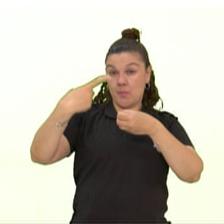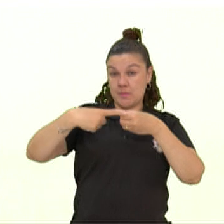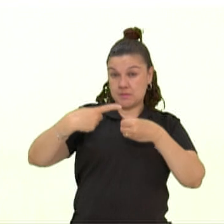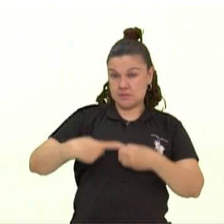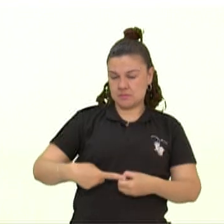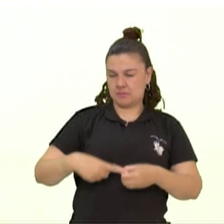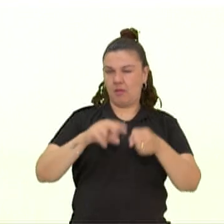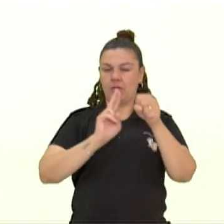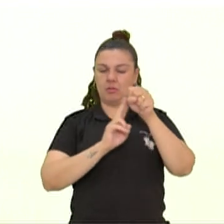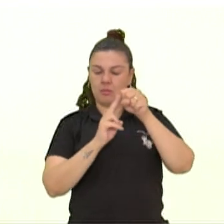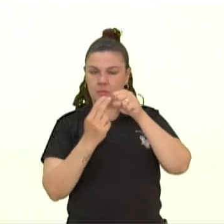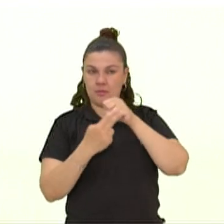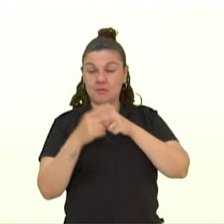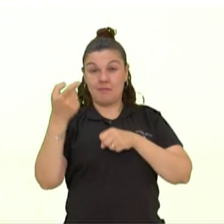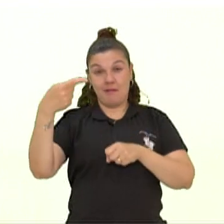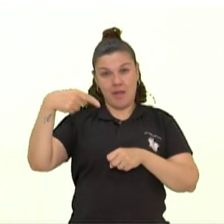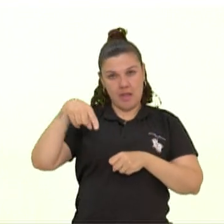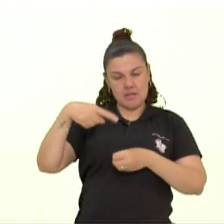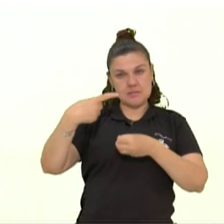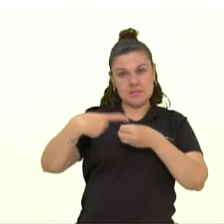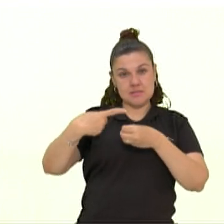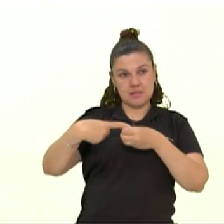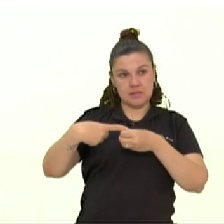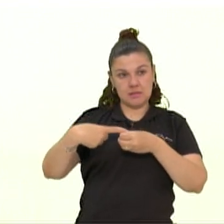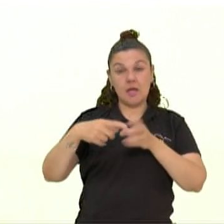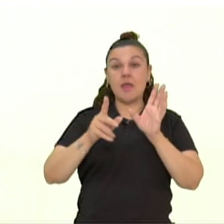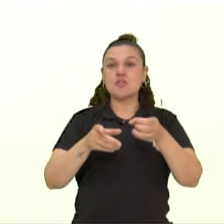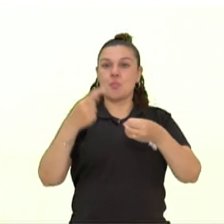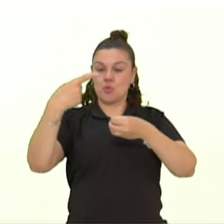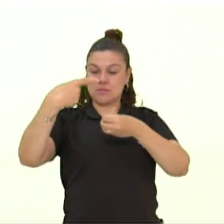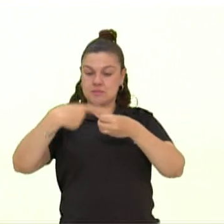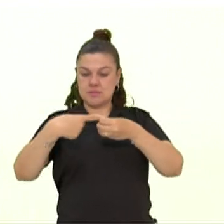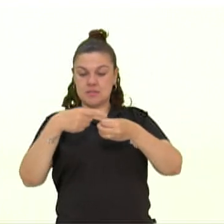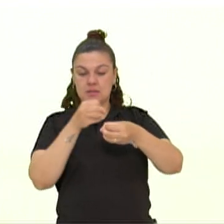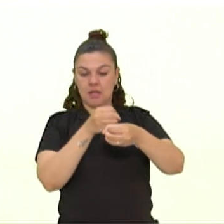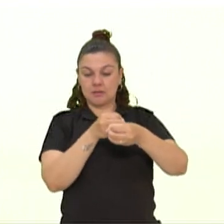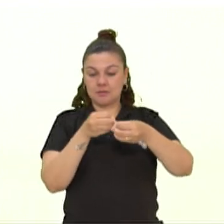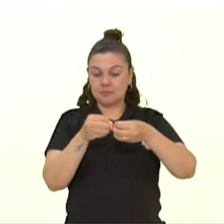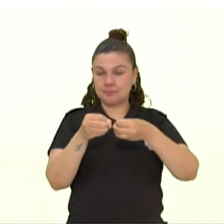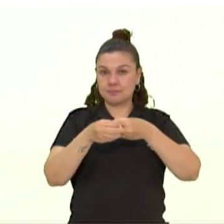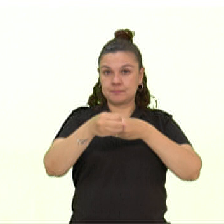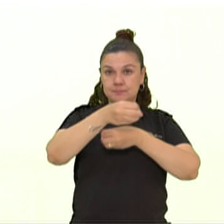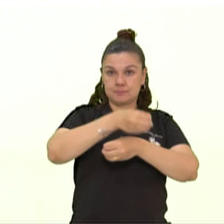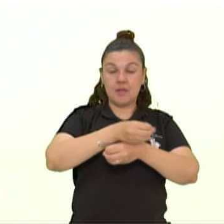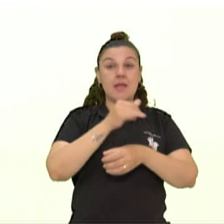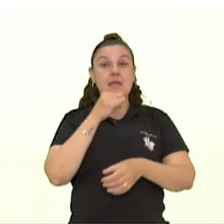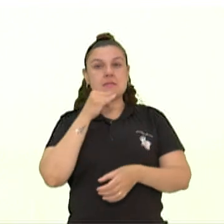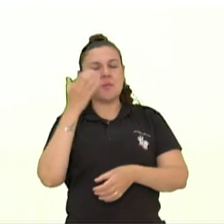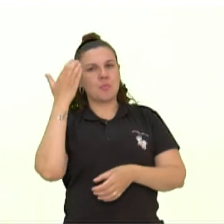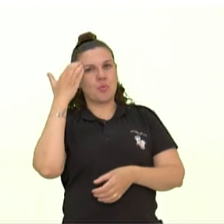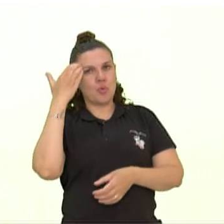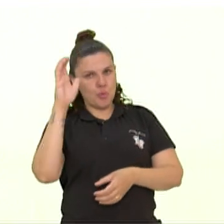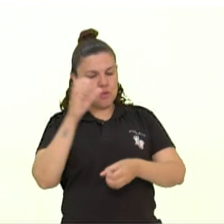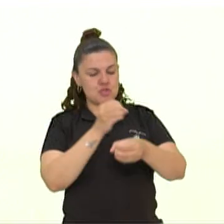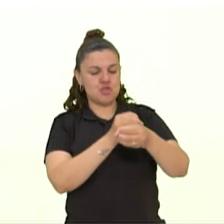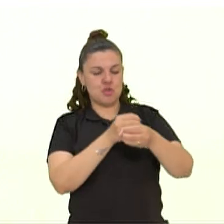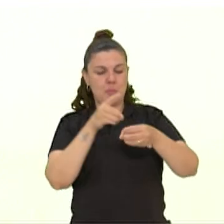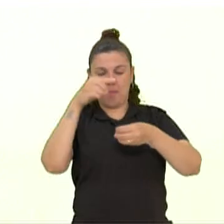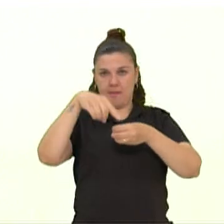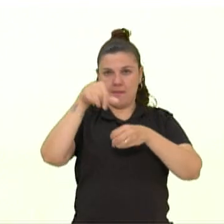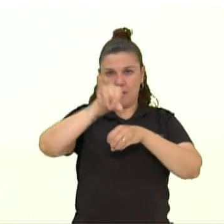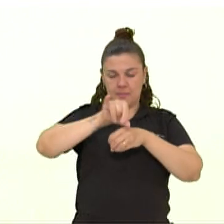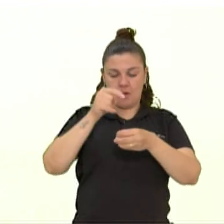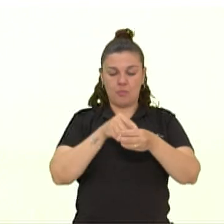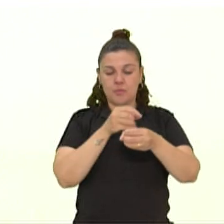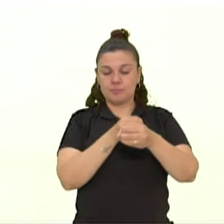populações. Essa população é com região metropolitana, ok? Não é só o grande centro, como temos Curitiba e região metropolitana. São Paulo,